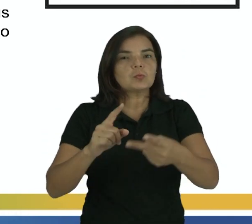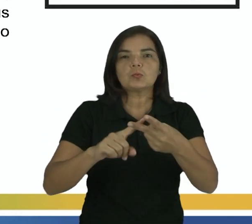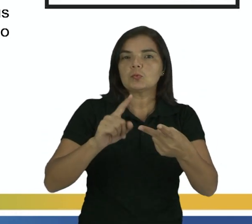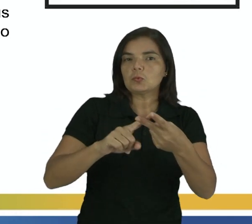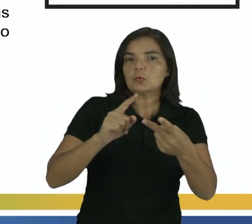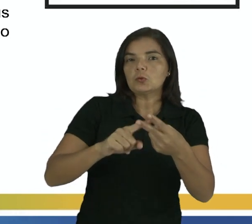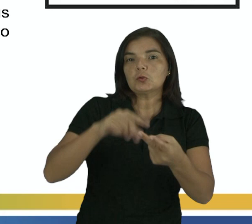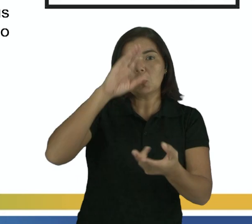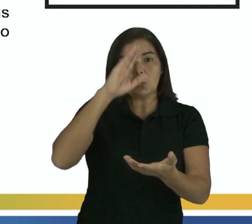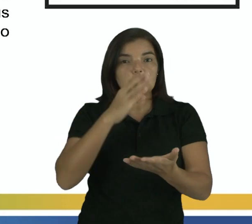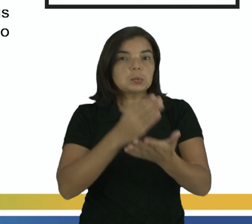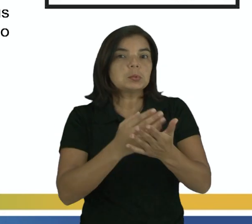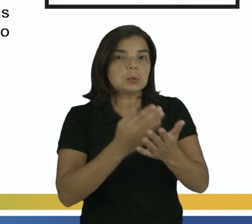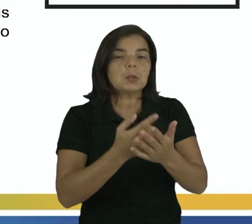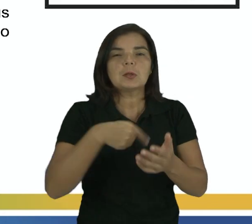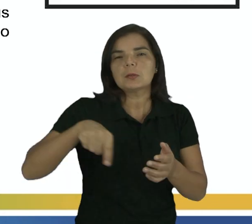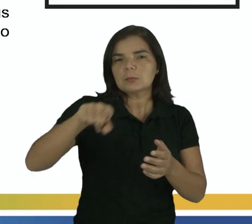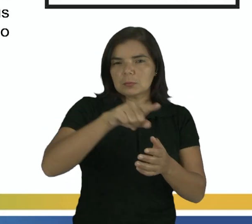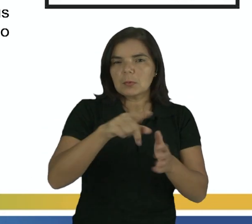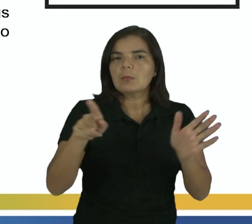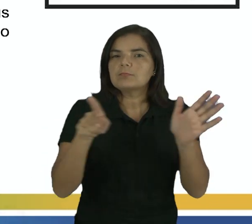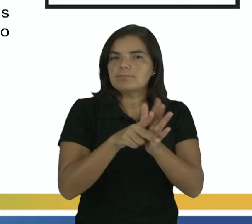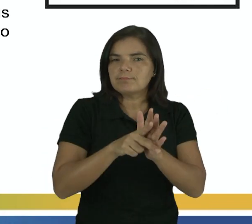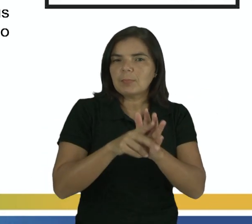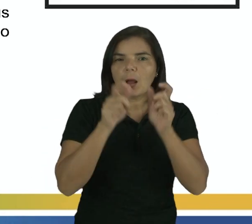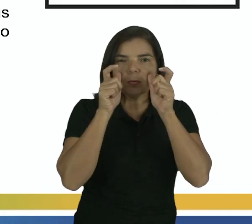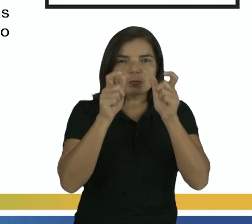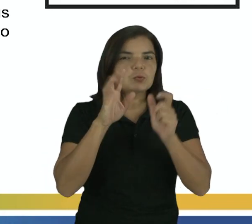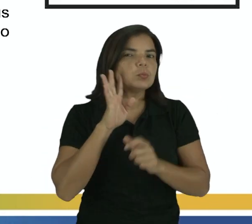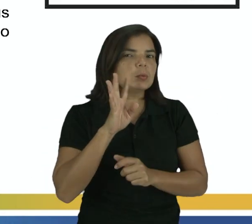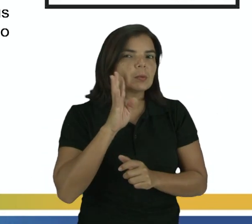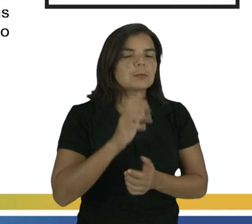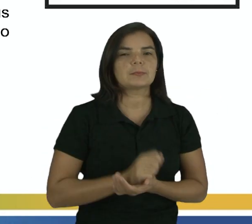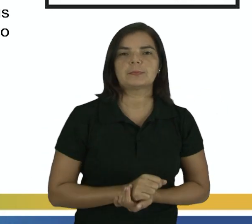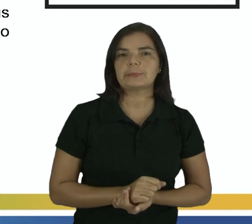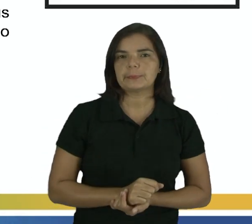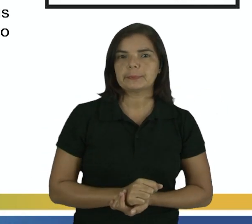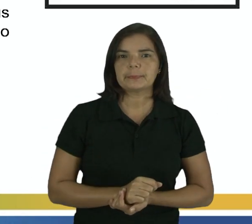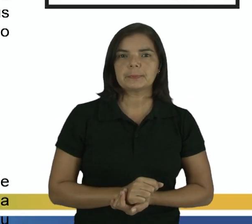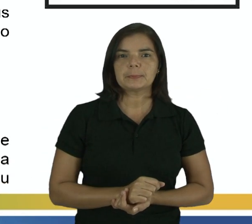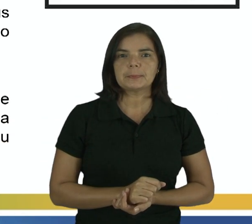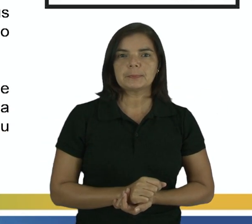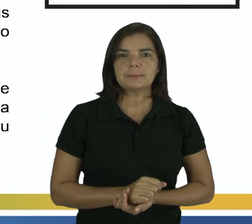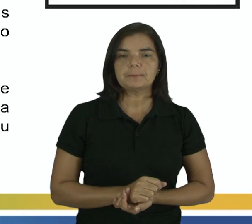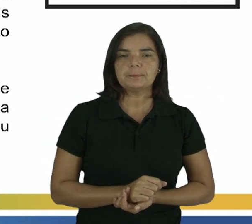e outras características que vão deixar o seu relato pessoal mais interessante.